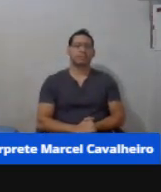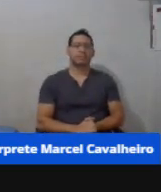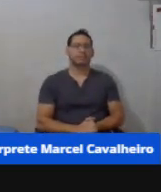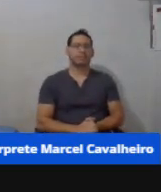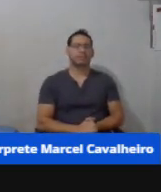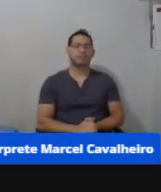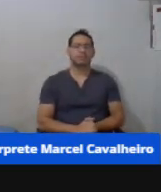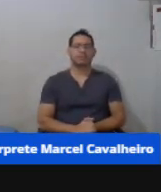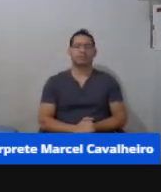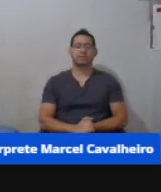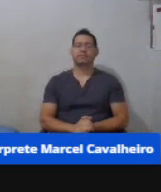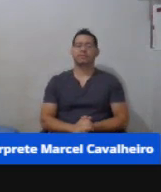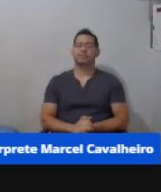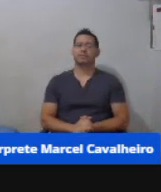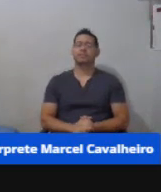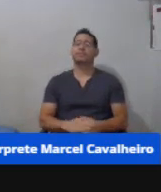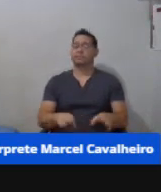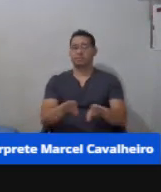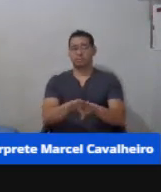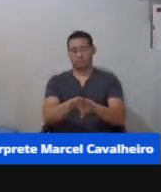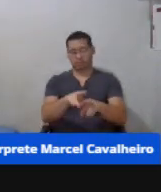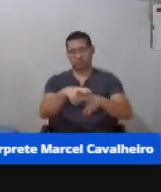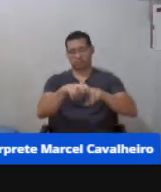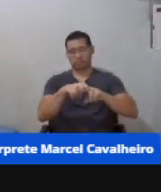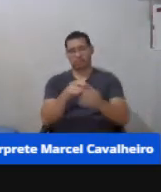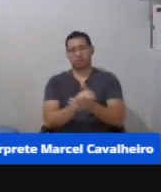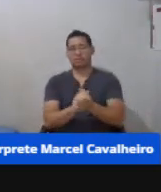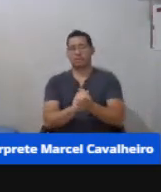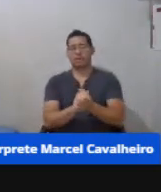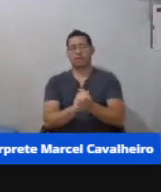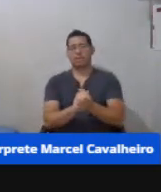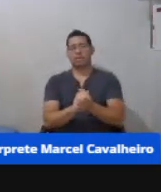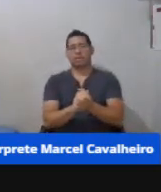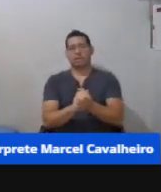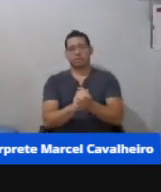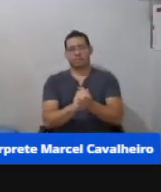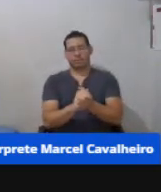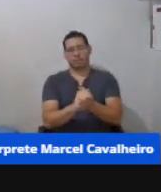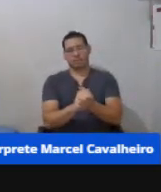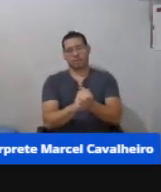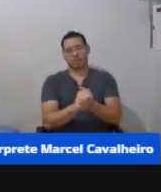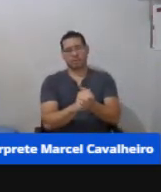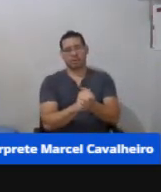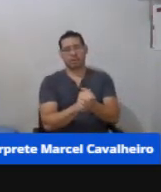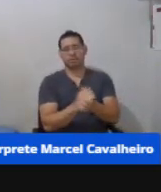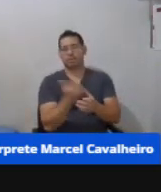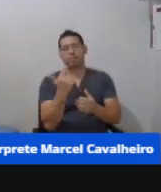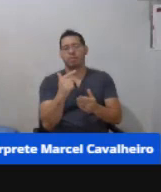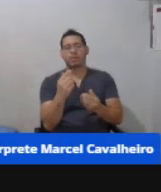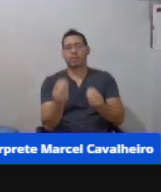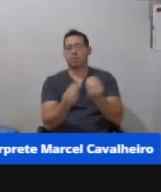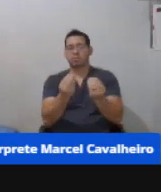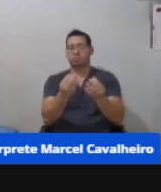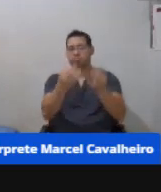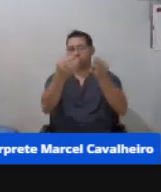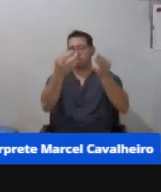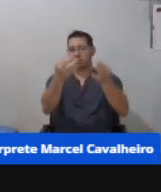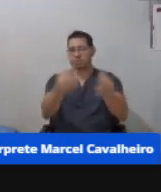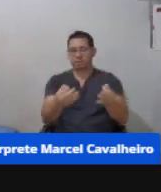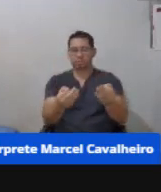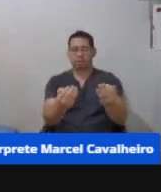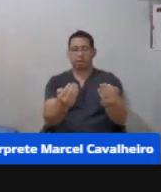Em consequência, concluímos que, apesar de não haver uma exatidão no equilíbrio